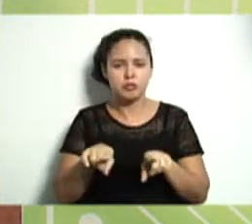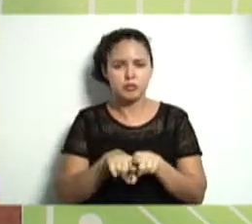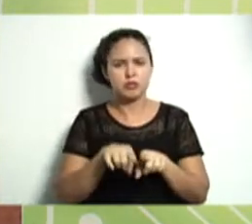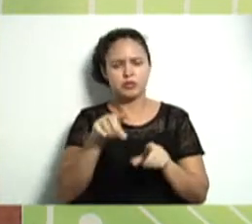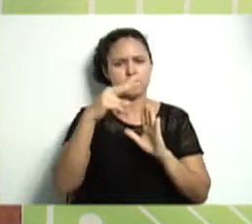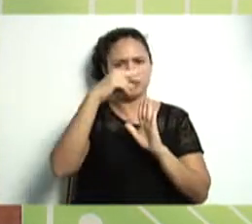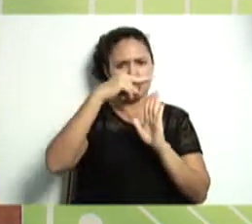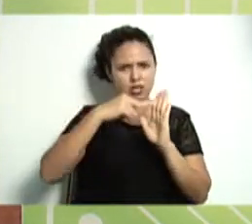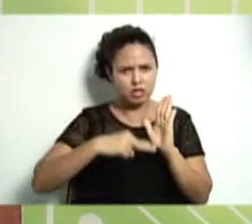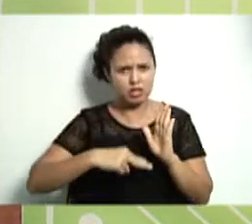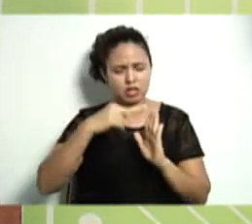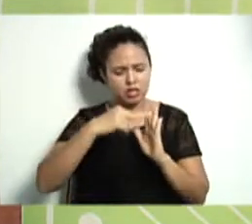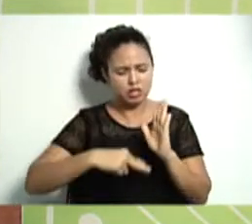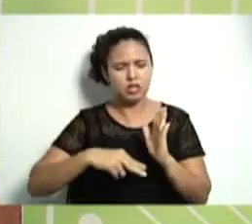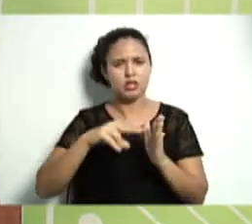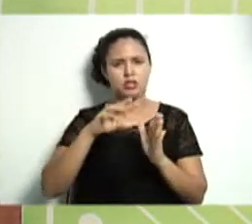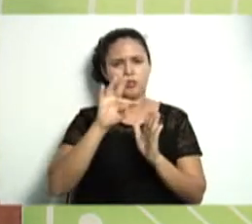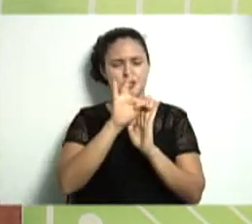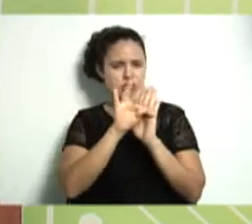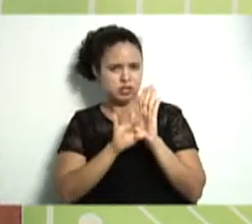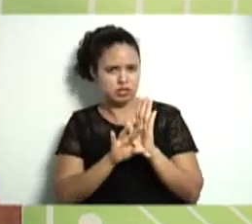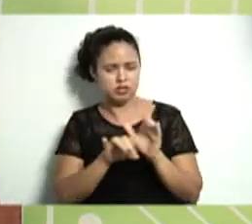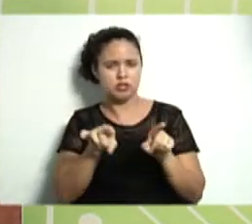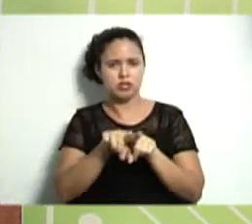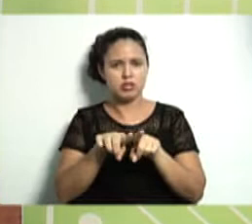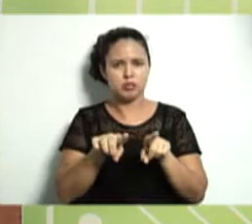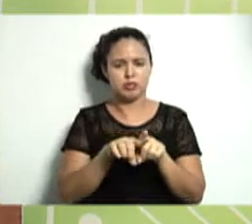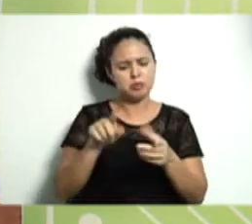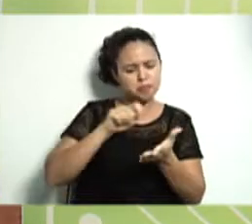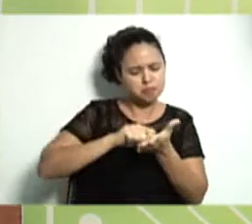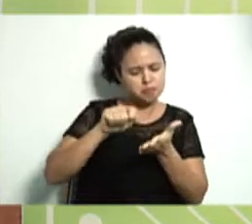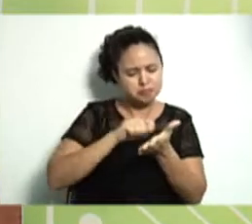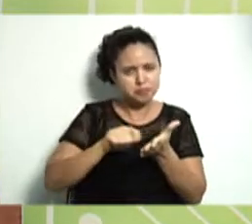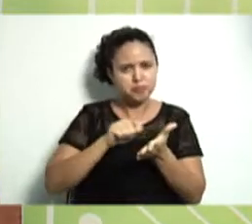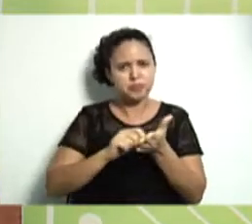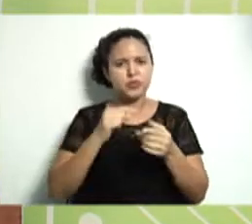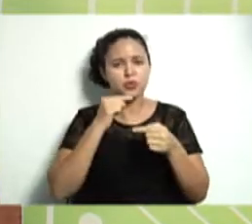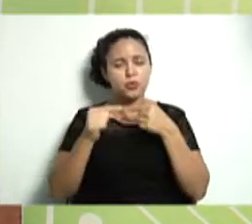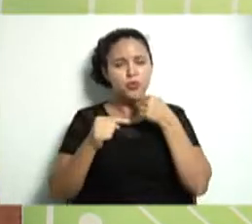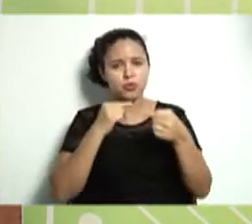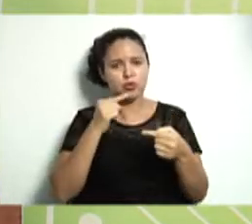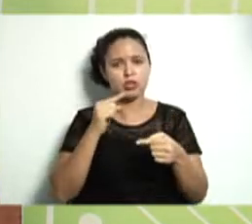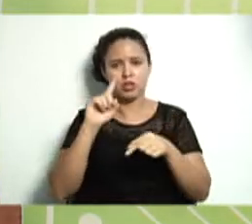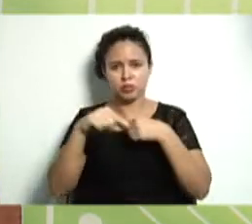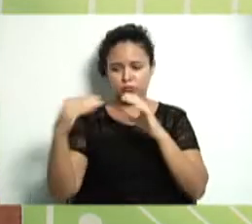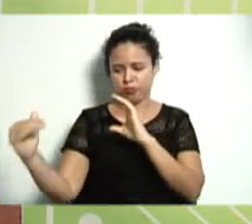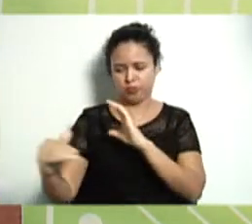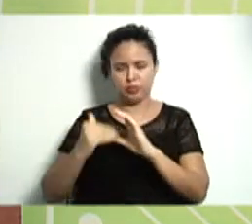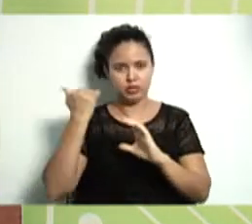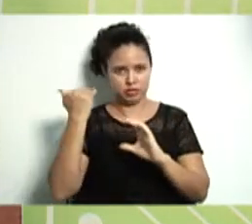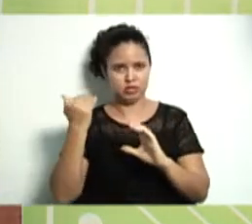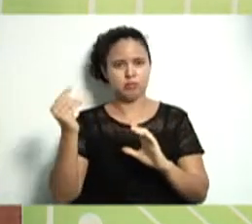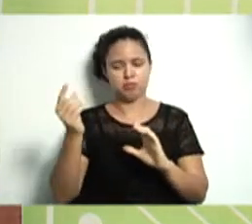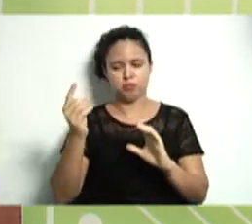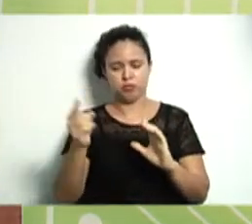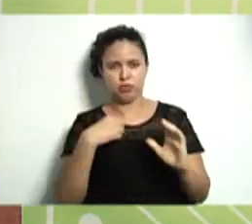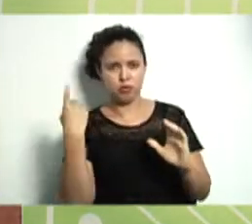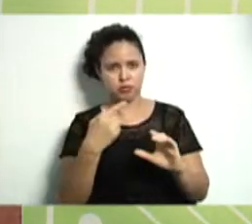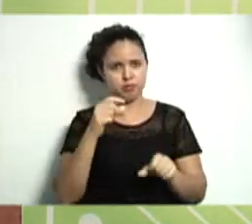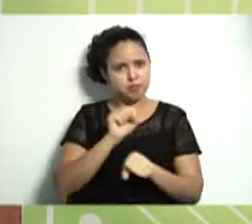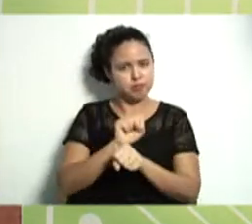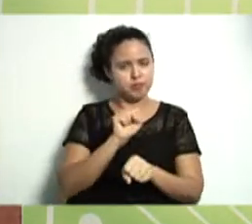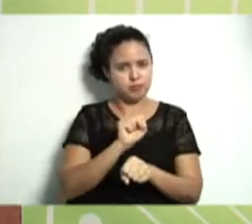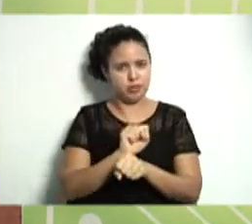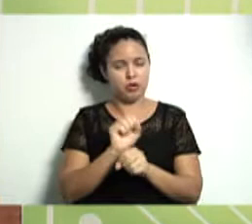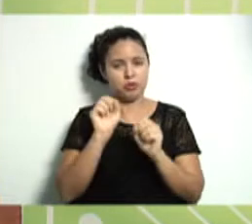de realizarem a leitura, já tiverem anotado as dúvidas para encaminhar pelo chat para a gente, aí fica uma